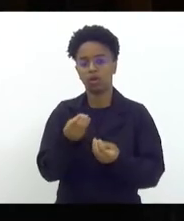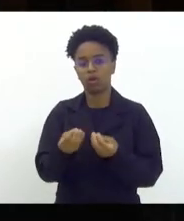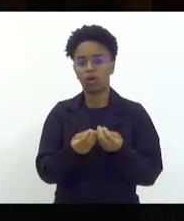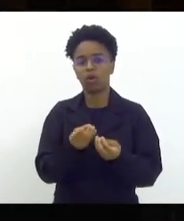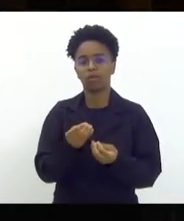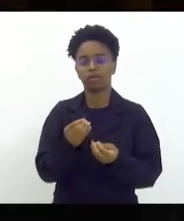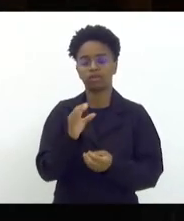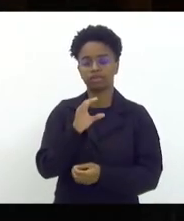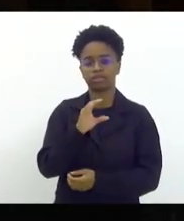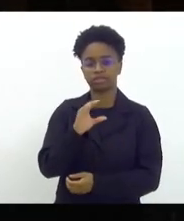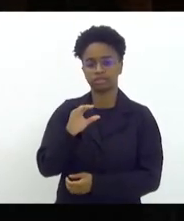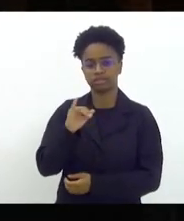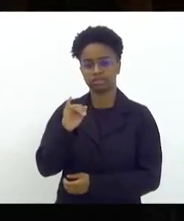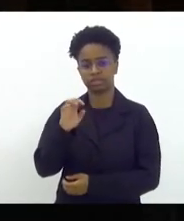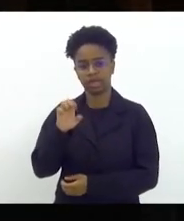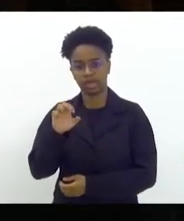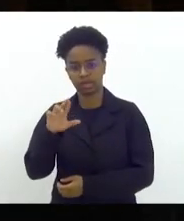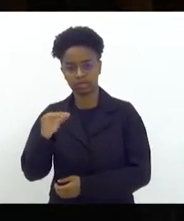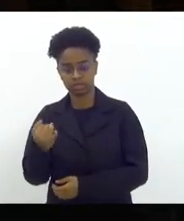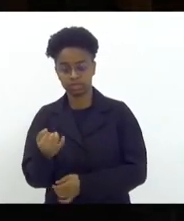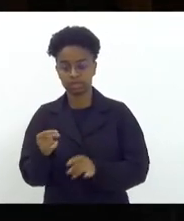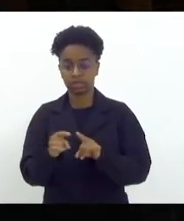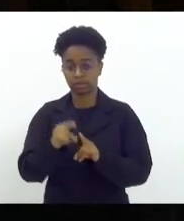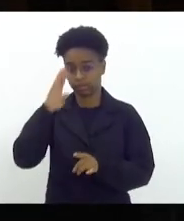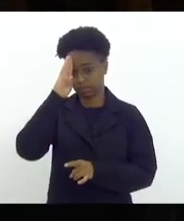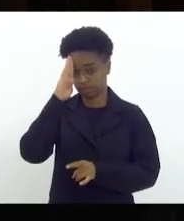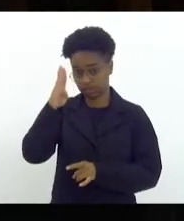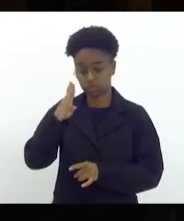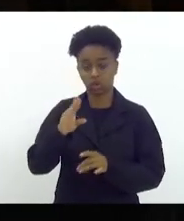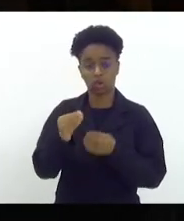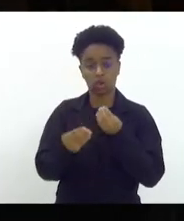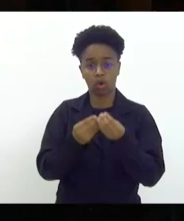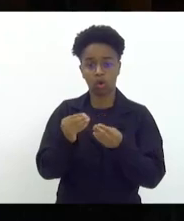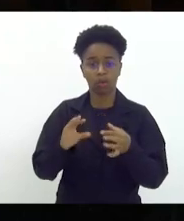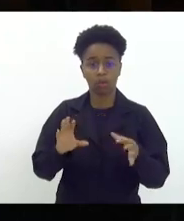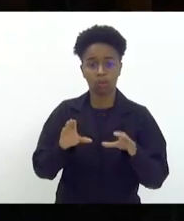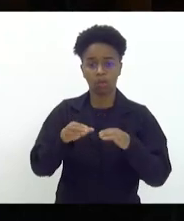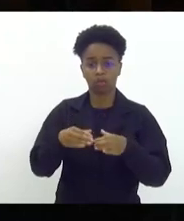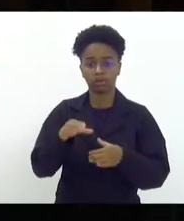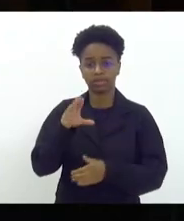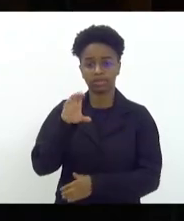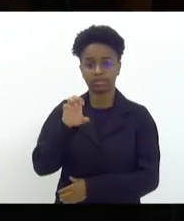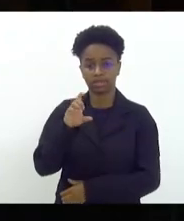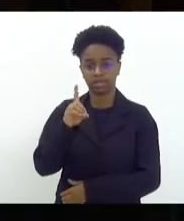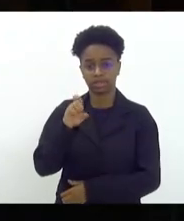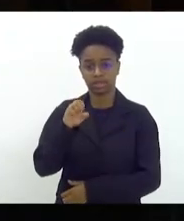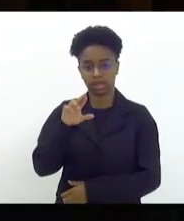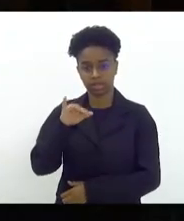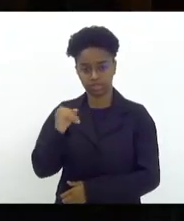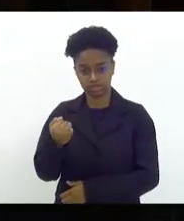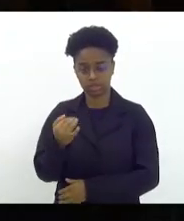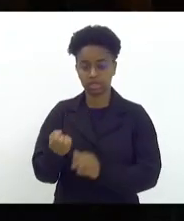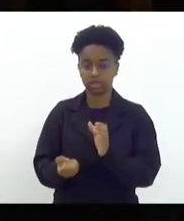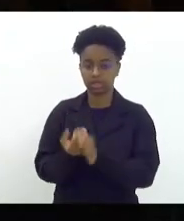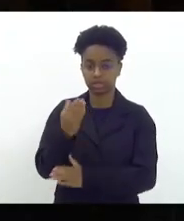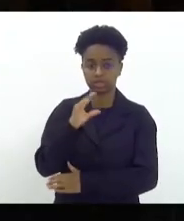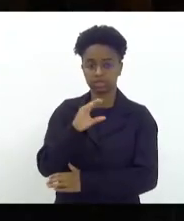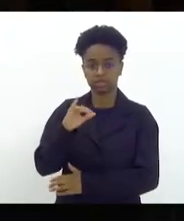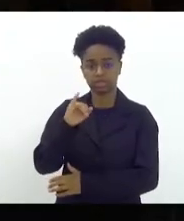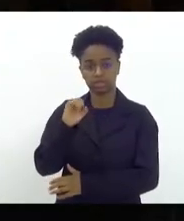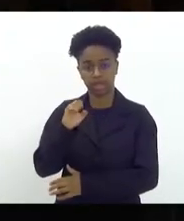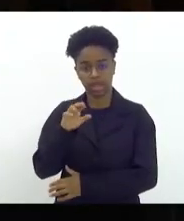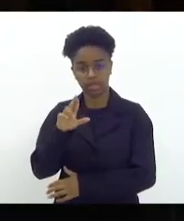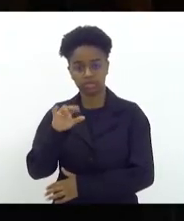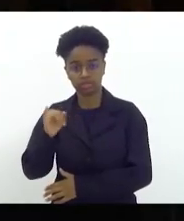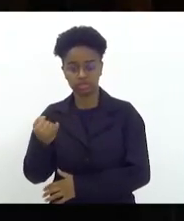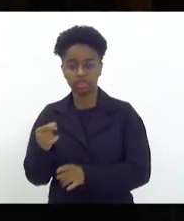fundação CCR em especial do consórcio sederj consórcio firmado entre a fundação CCR e